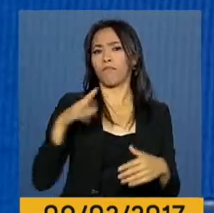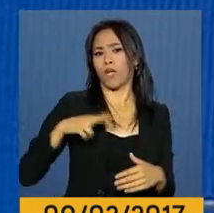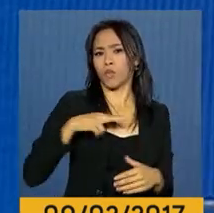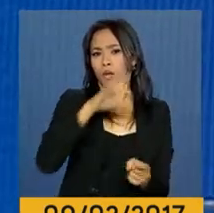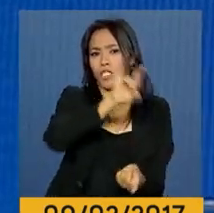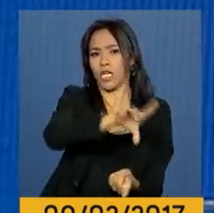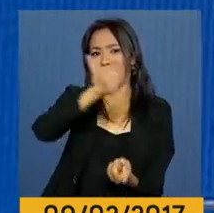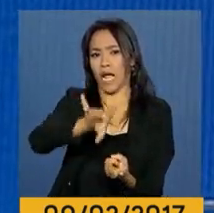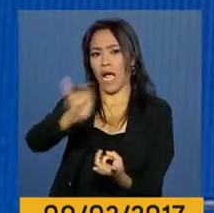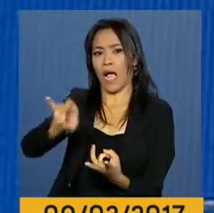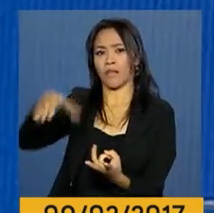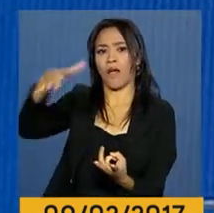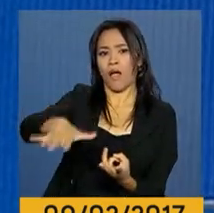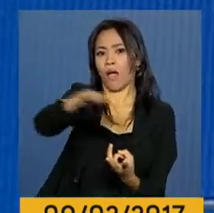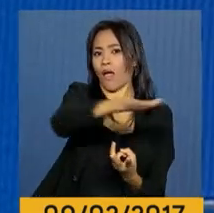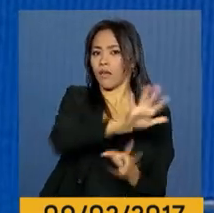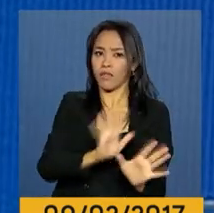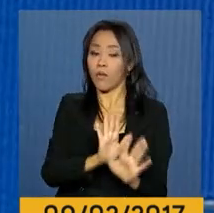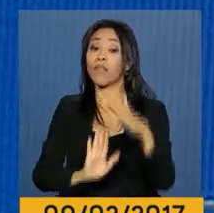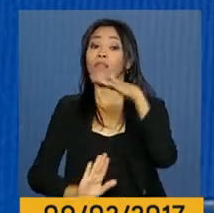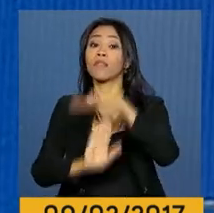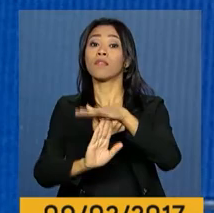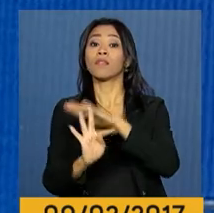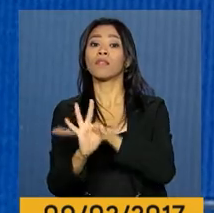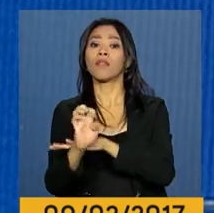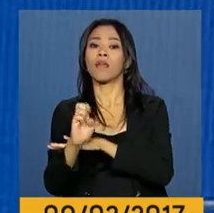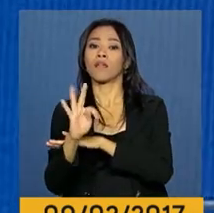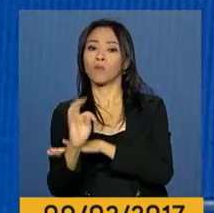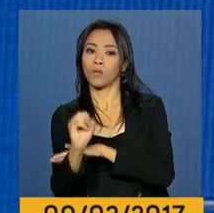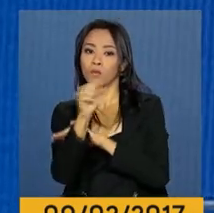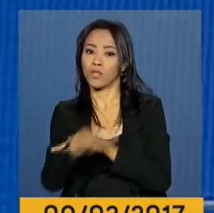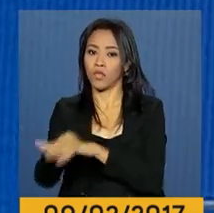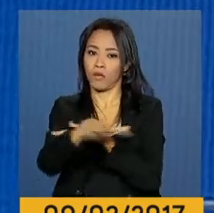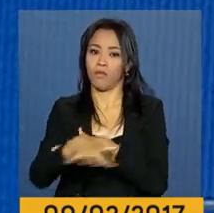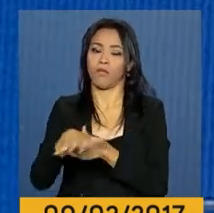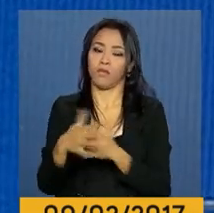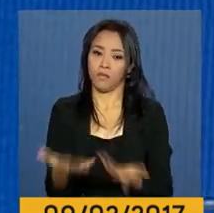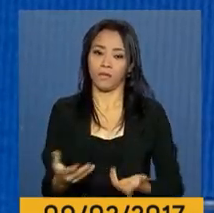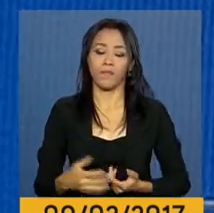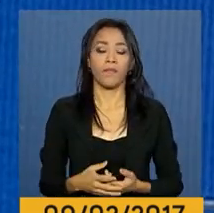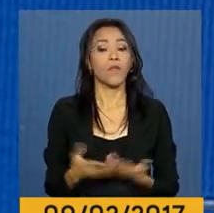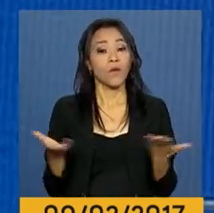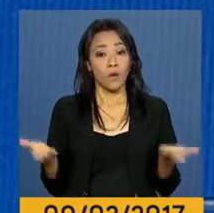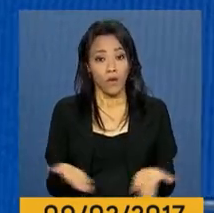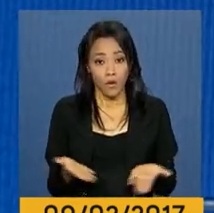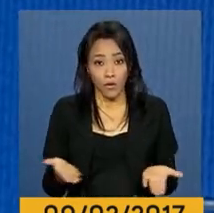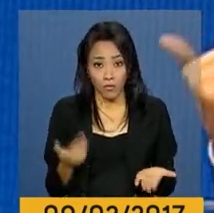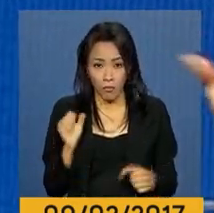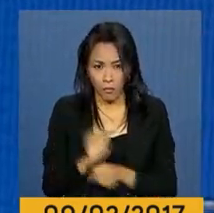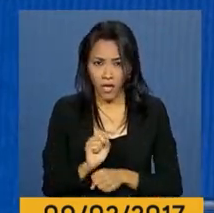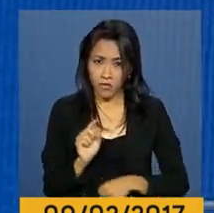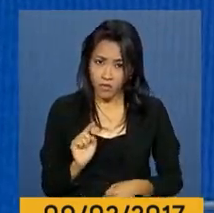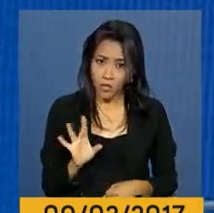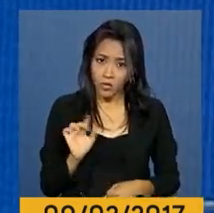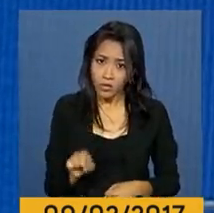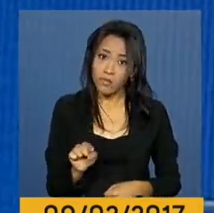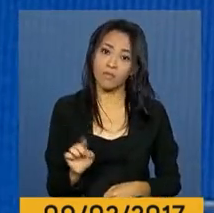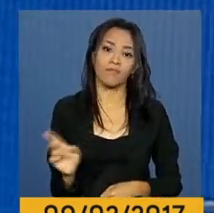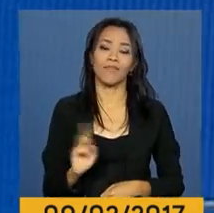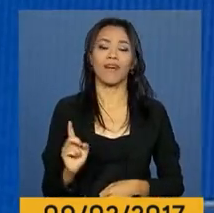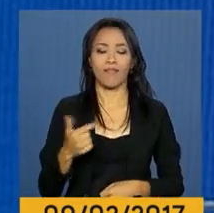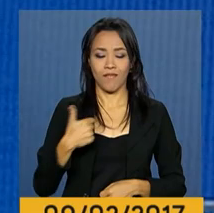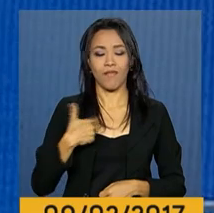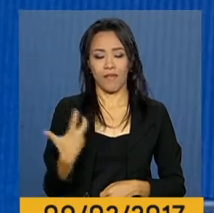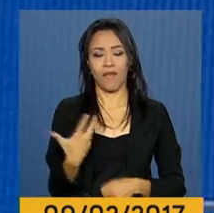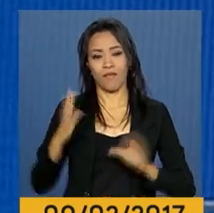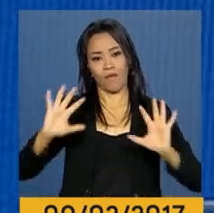isto foi um grande momento do nosso governo que eu faço questão eh de ressaltar mas não paramos aí o eu quero comemorar